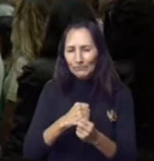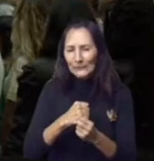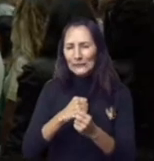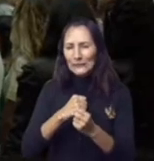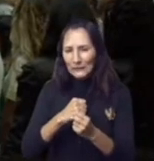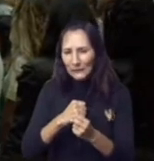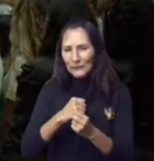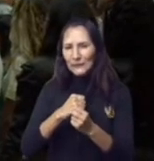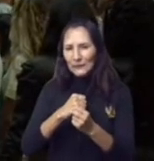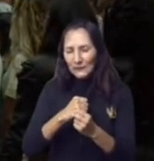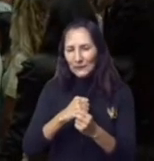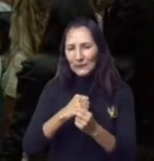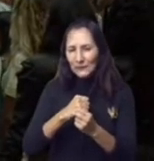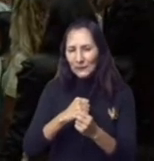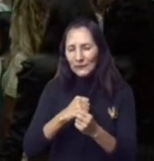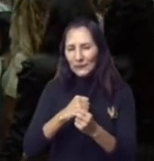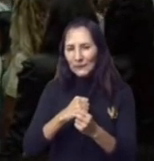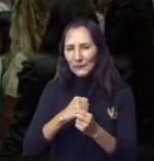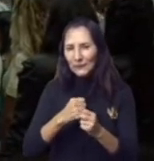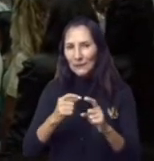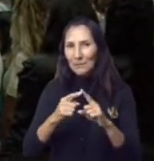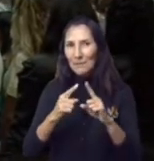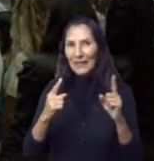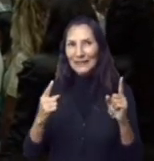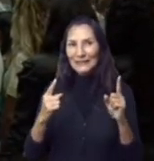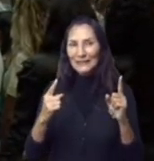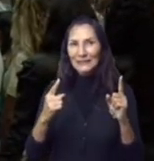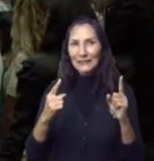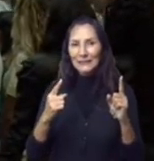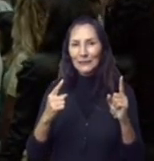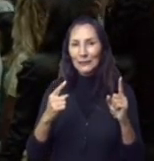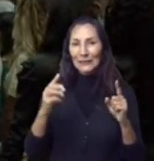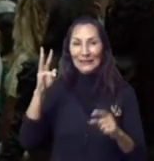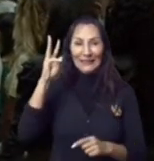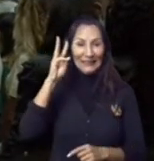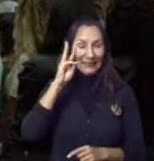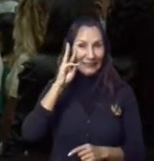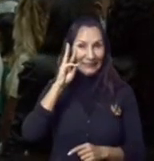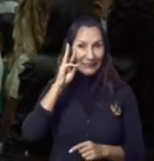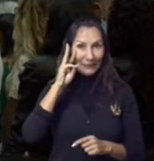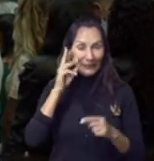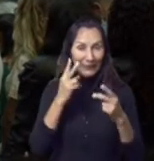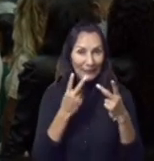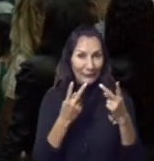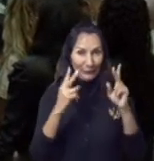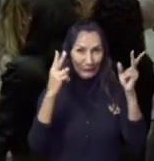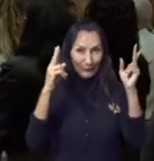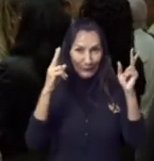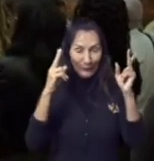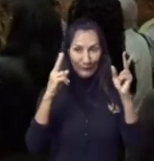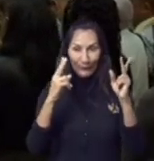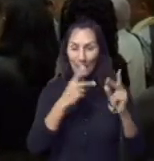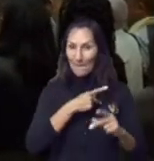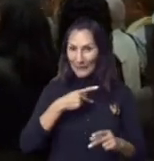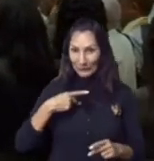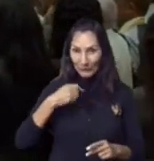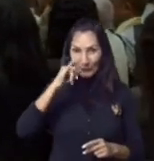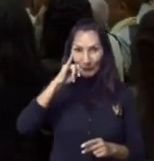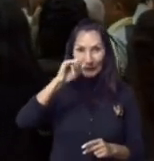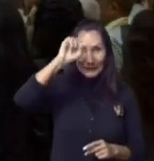vida. Mais um sopro. Uma terça-feira da vitória. Uma oração do pastor